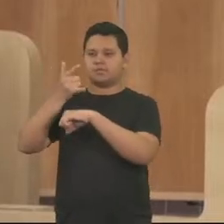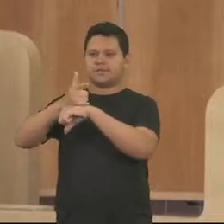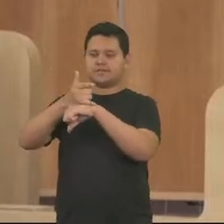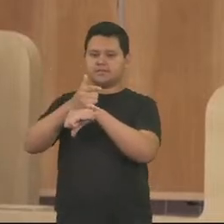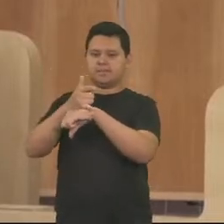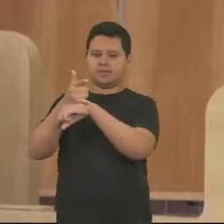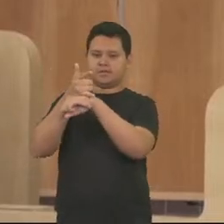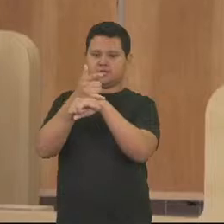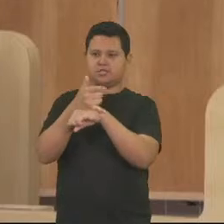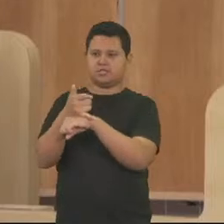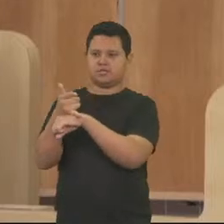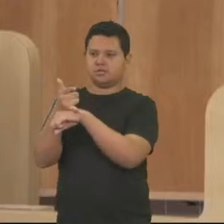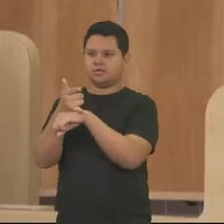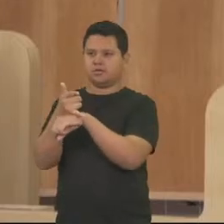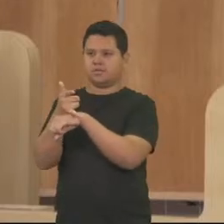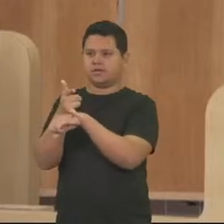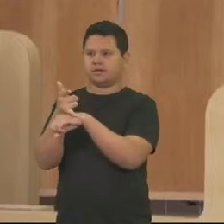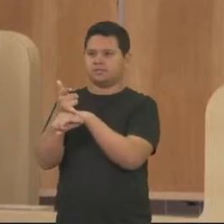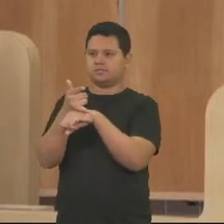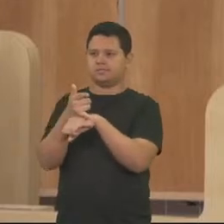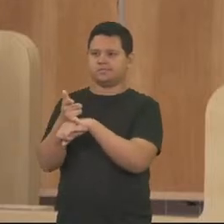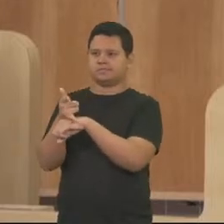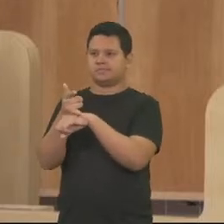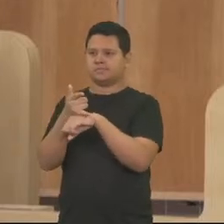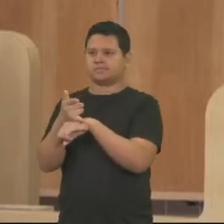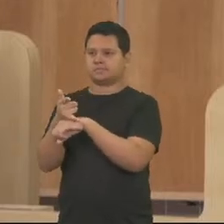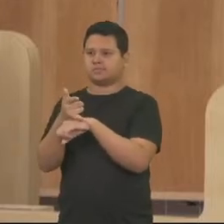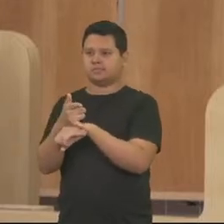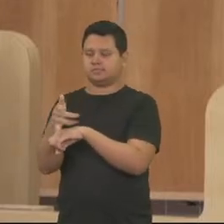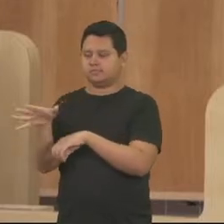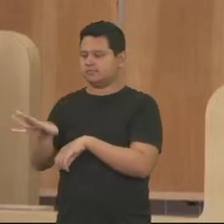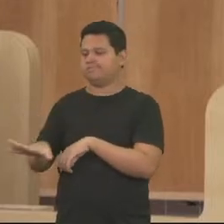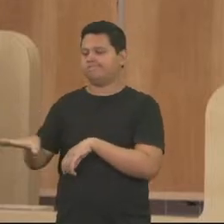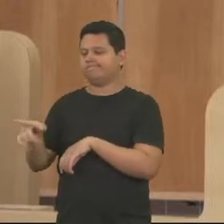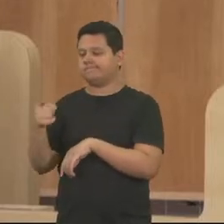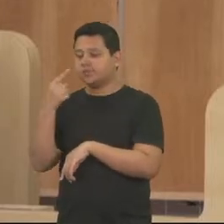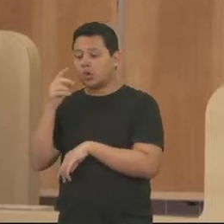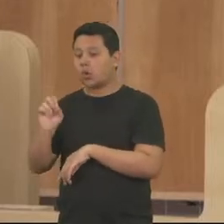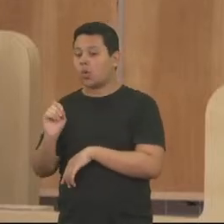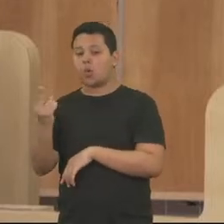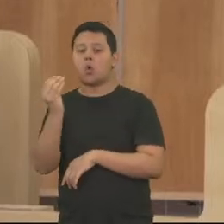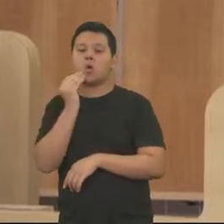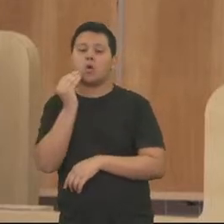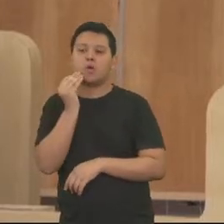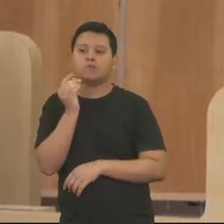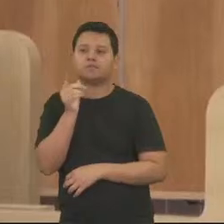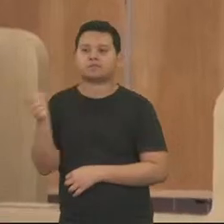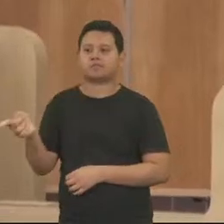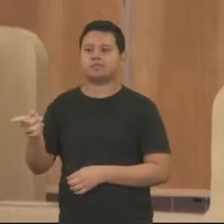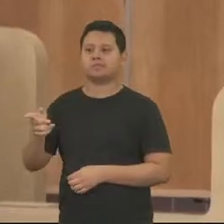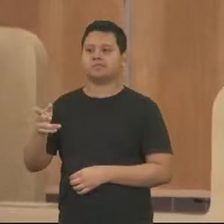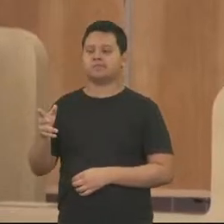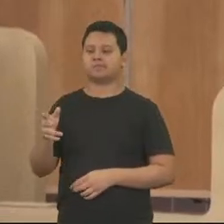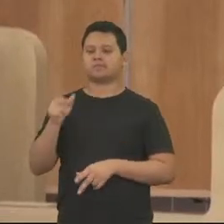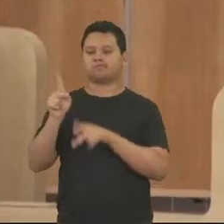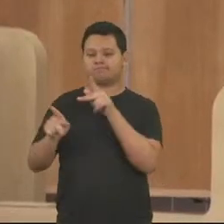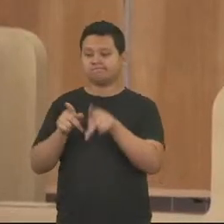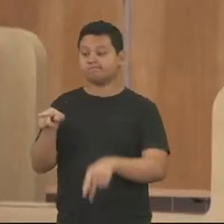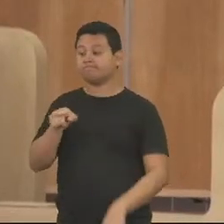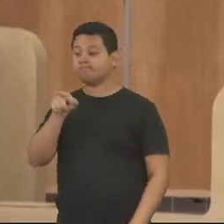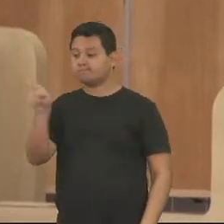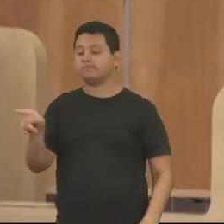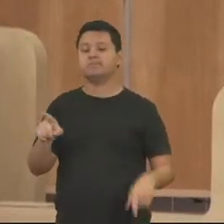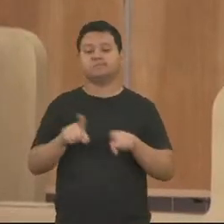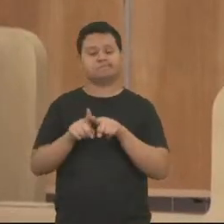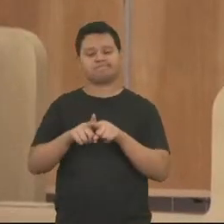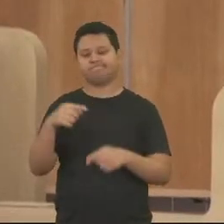prática, né, para inibir esse tipo de comportamento, talvez uma oportunidade para a população ali do entorno,